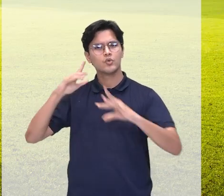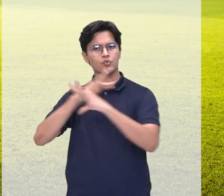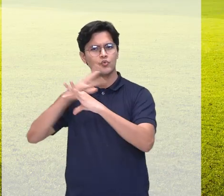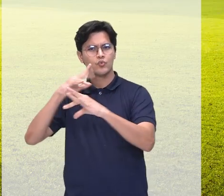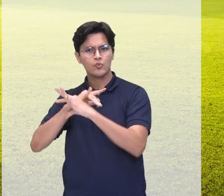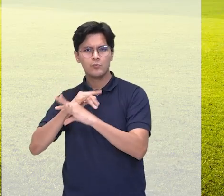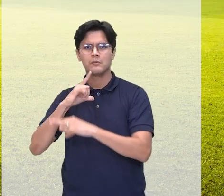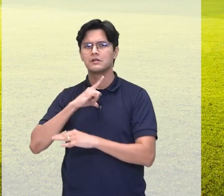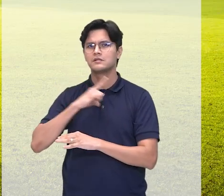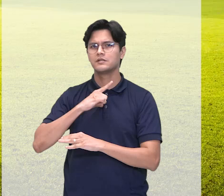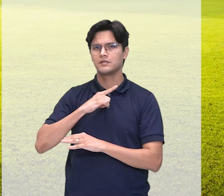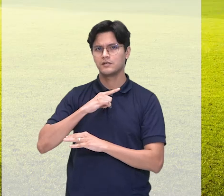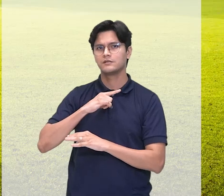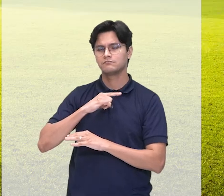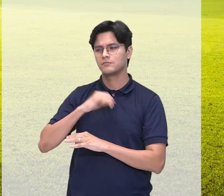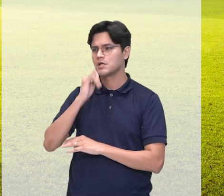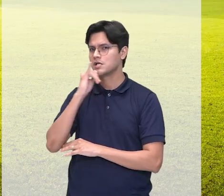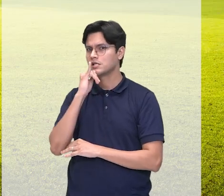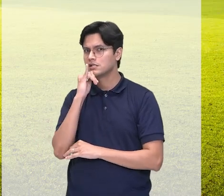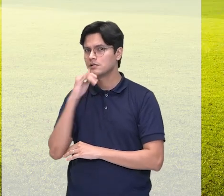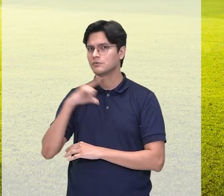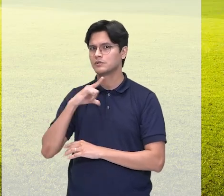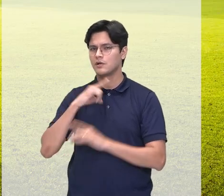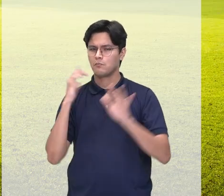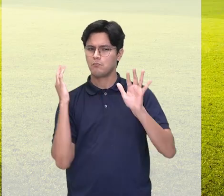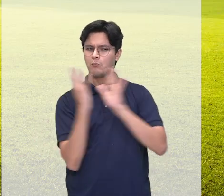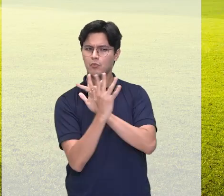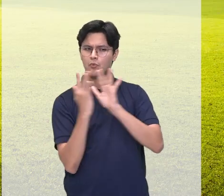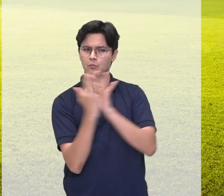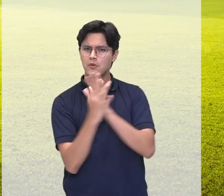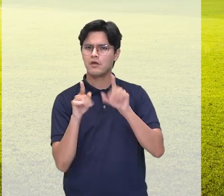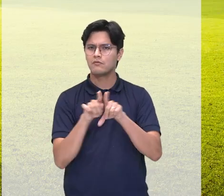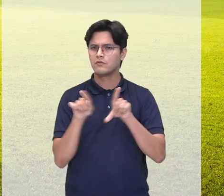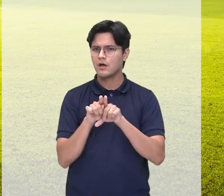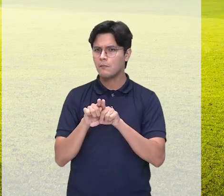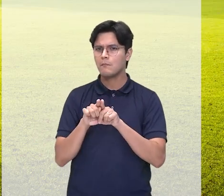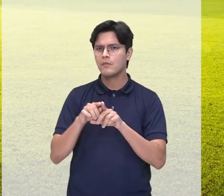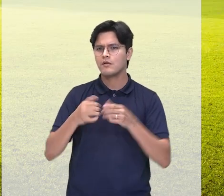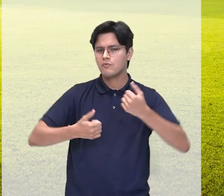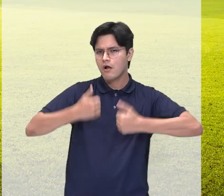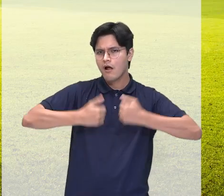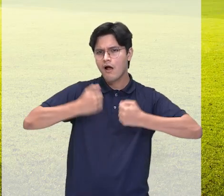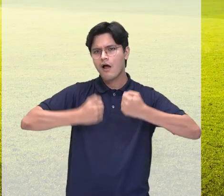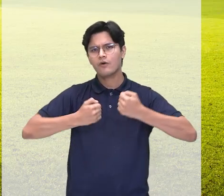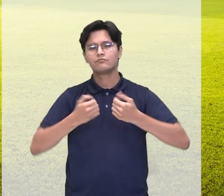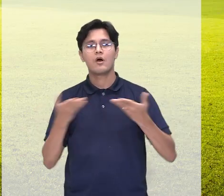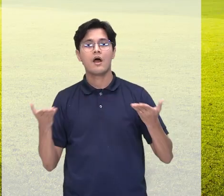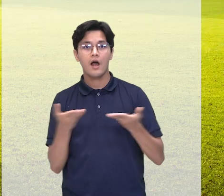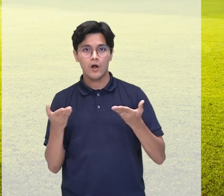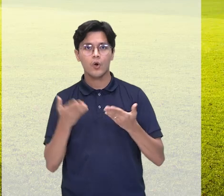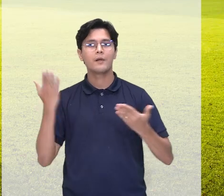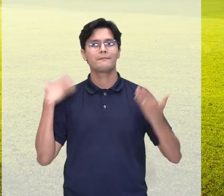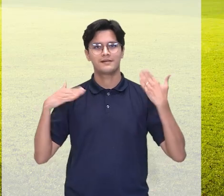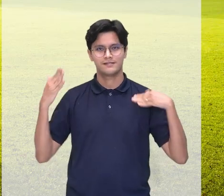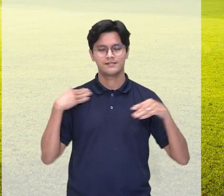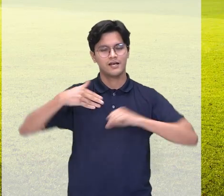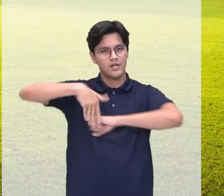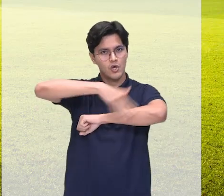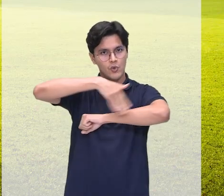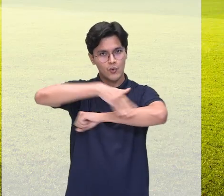numa grande cidade. Agora vamos fazer uma viagem, vamos andar em uma rua de uma cidade urbana.